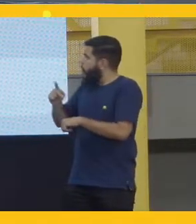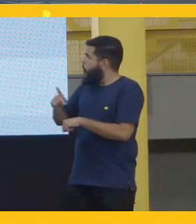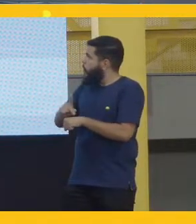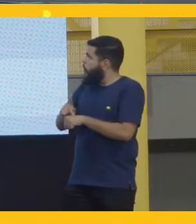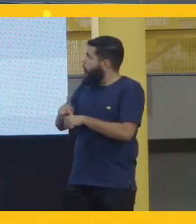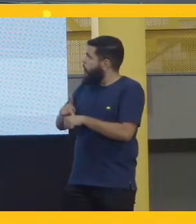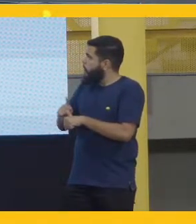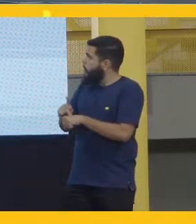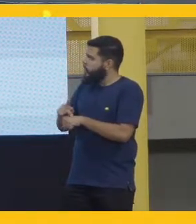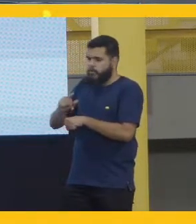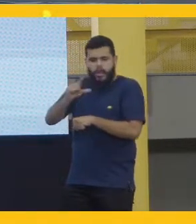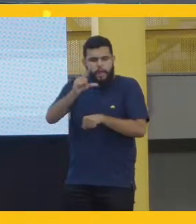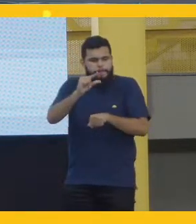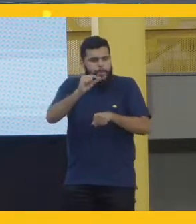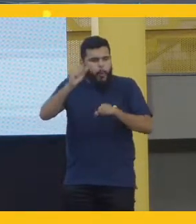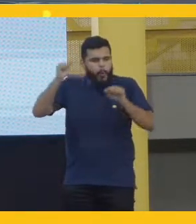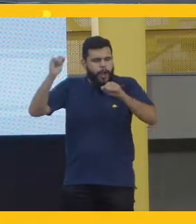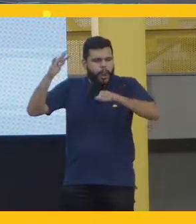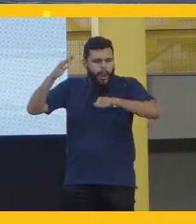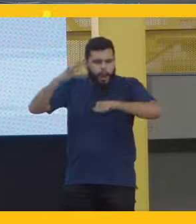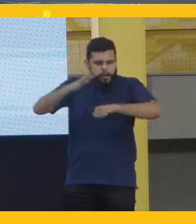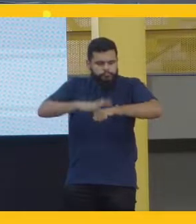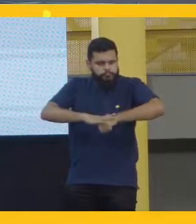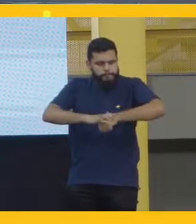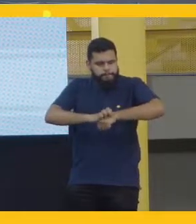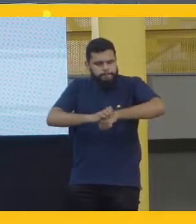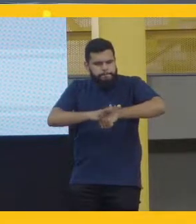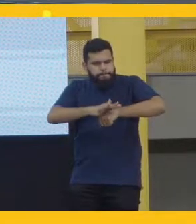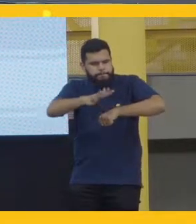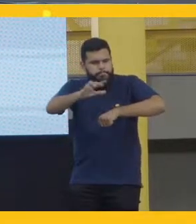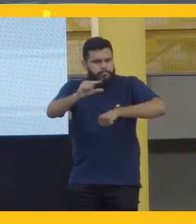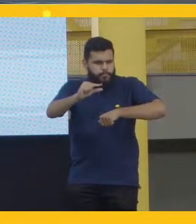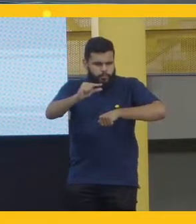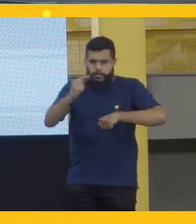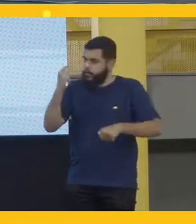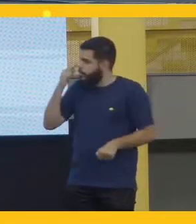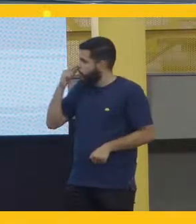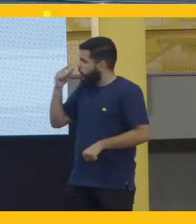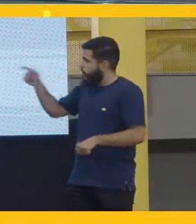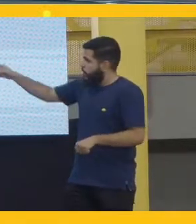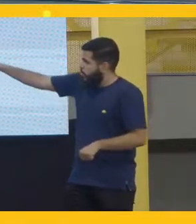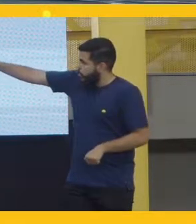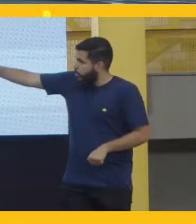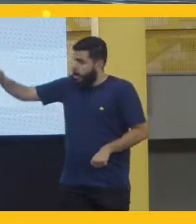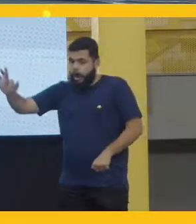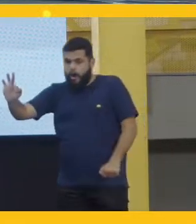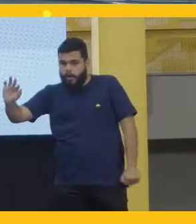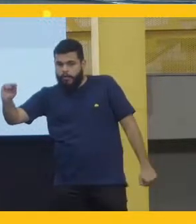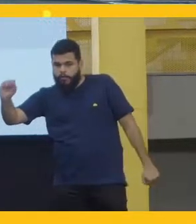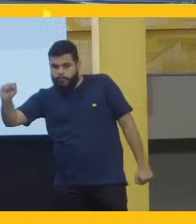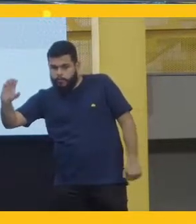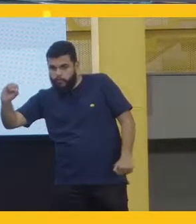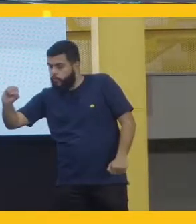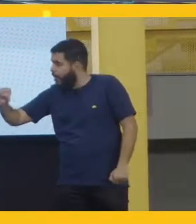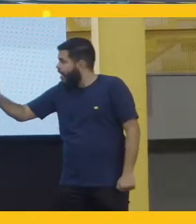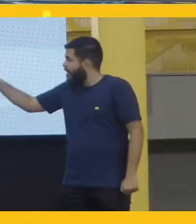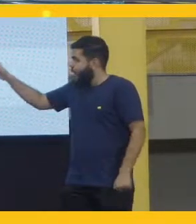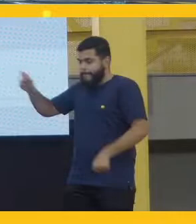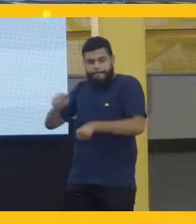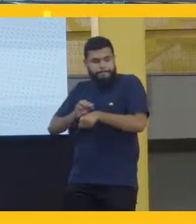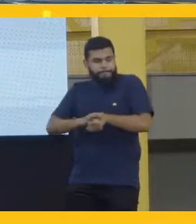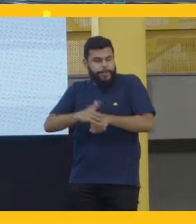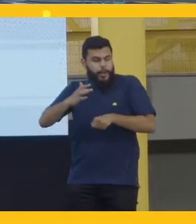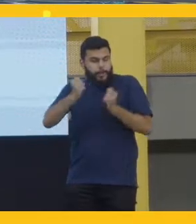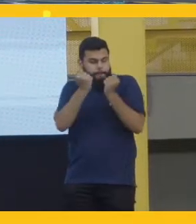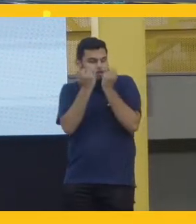pouca luz, mas ainda assim, reflete. Aqui está fosco, aqui está brilhoso. A